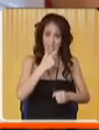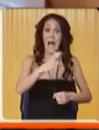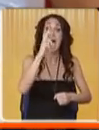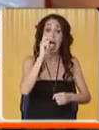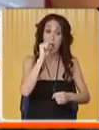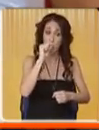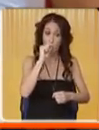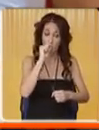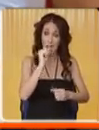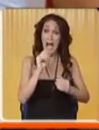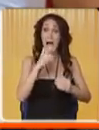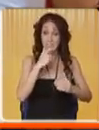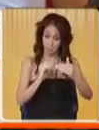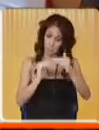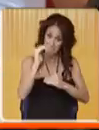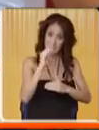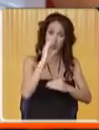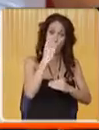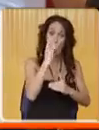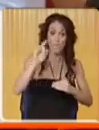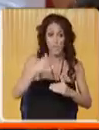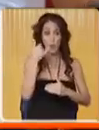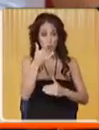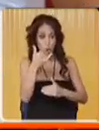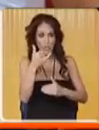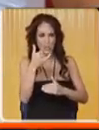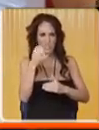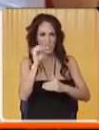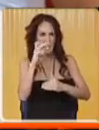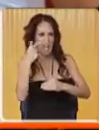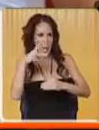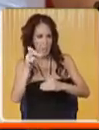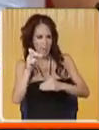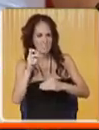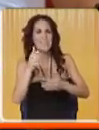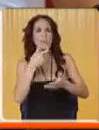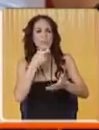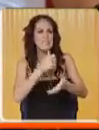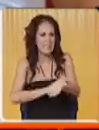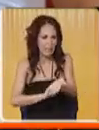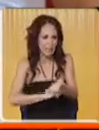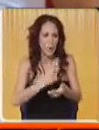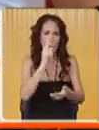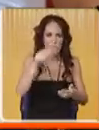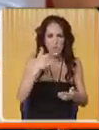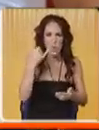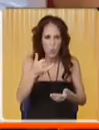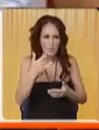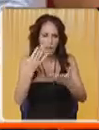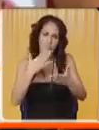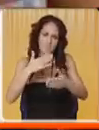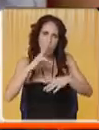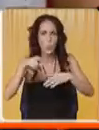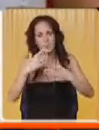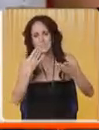alcoolemia, desde que ultrapasse 1,2 litros por grama. Não vou cá agora a discutir, que uns dizem que o 1,2 nos é